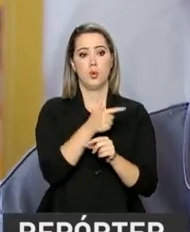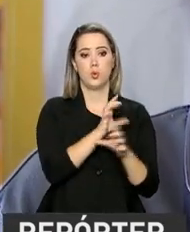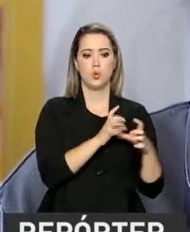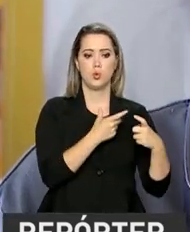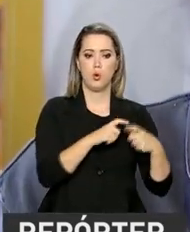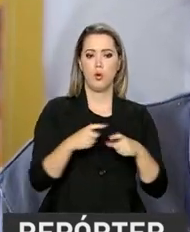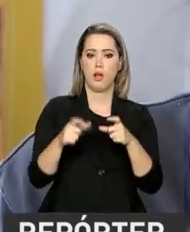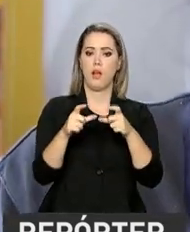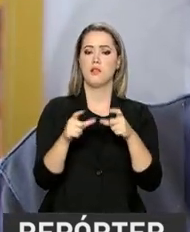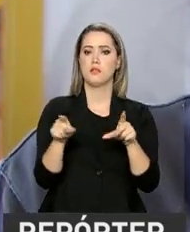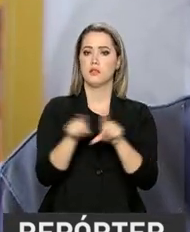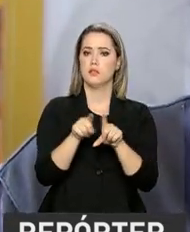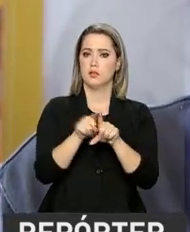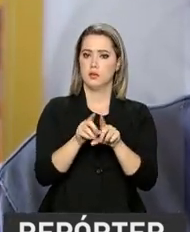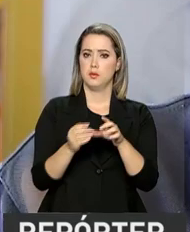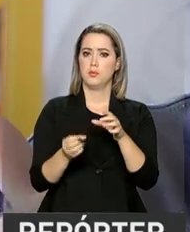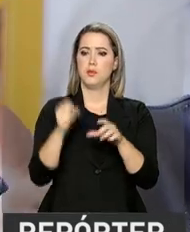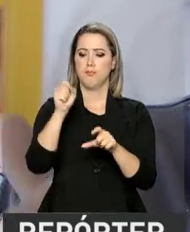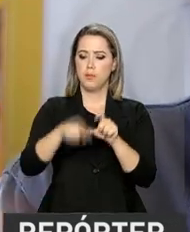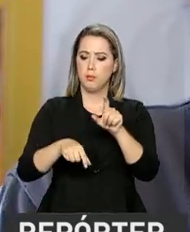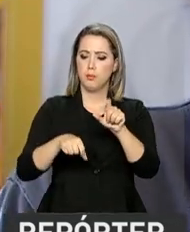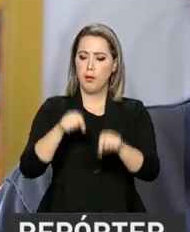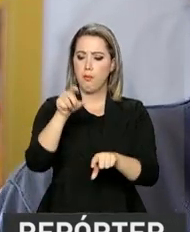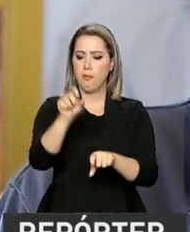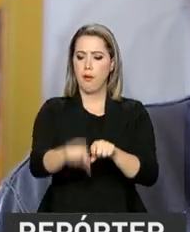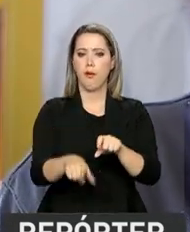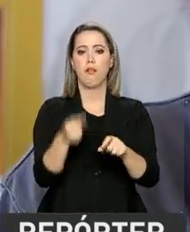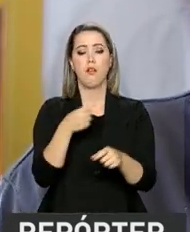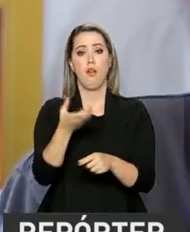de fruta, na Bahia